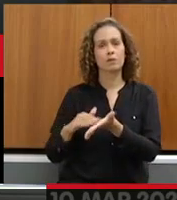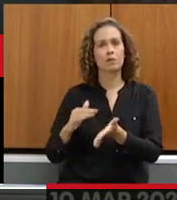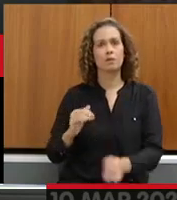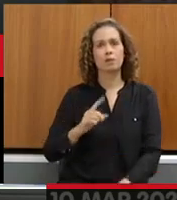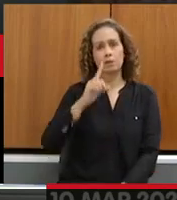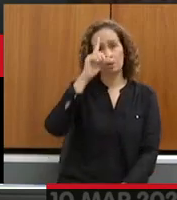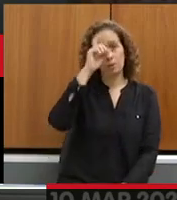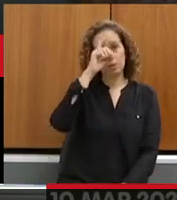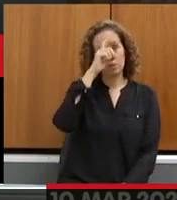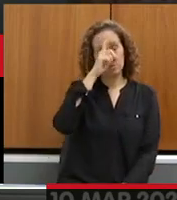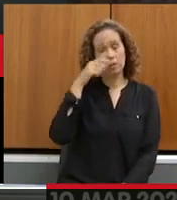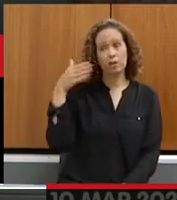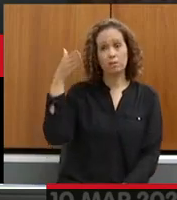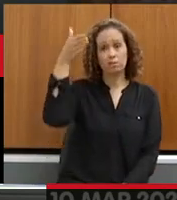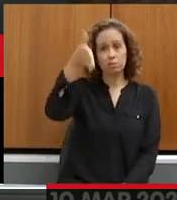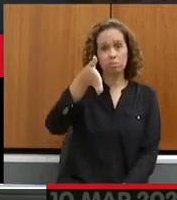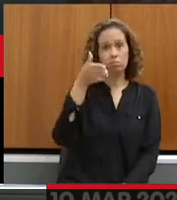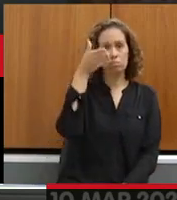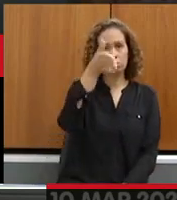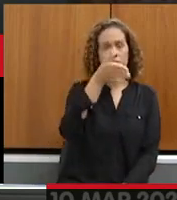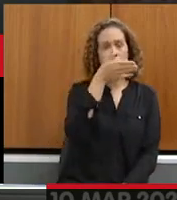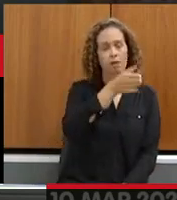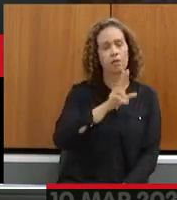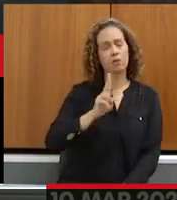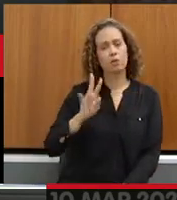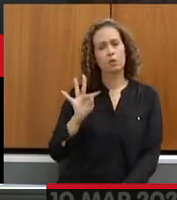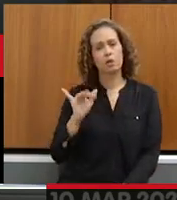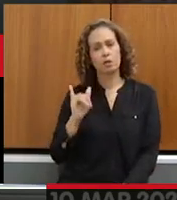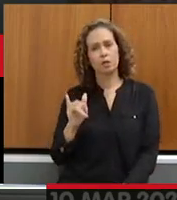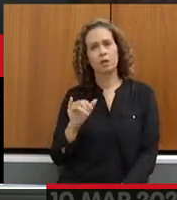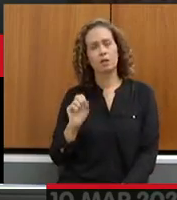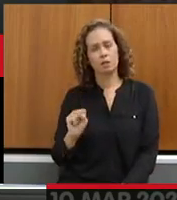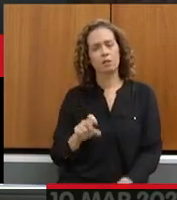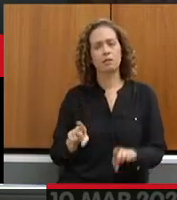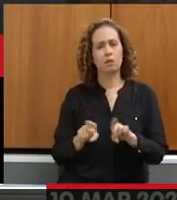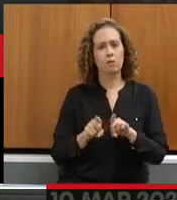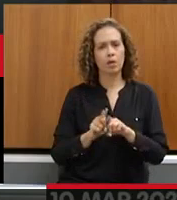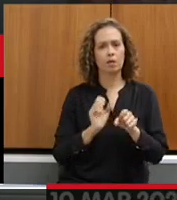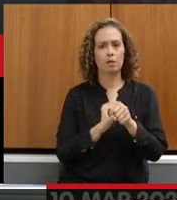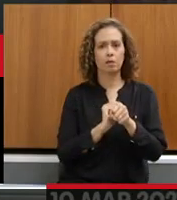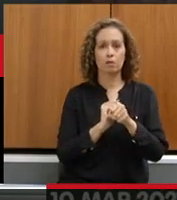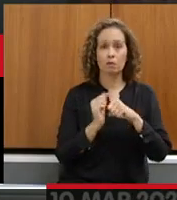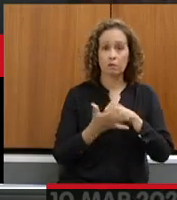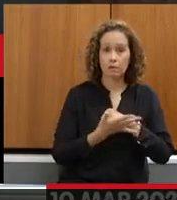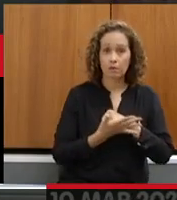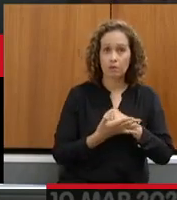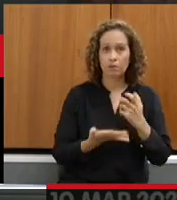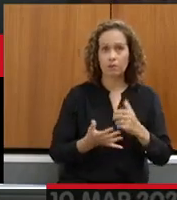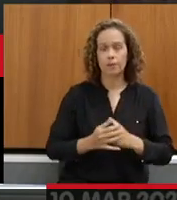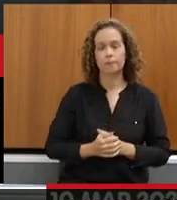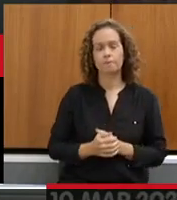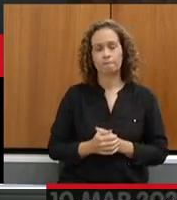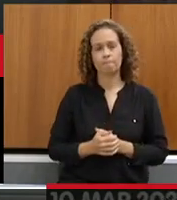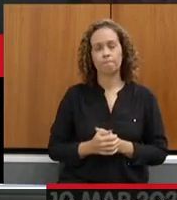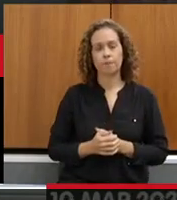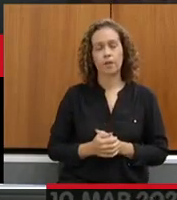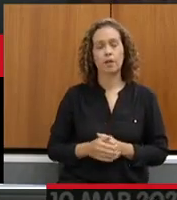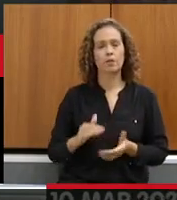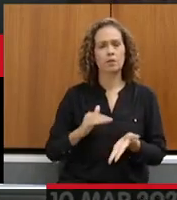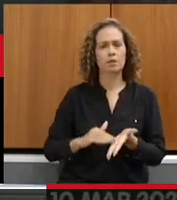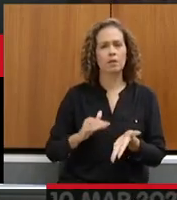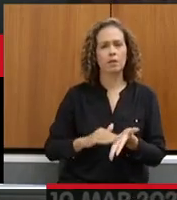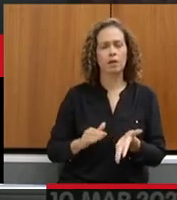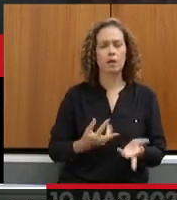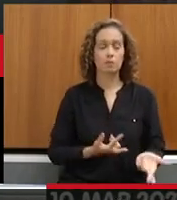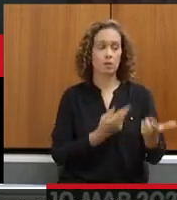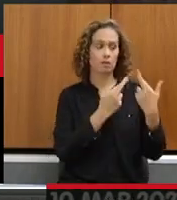dos hospitais vai para dentro e o pênis convide o IB não foge